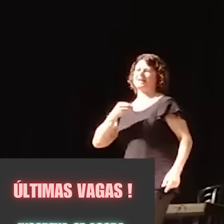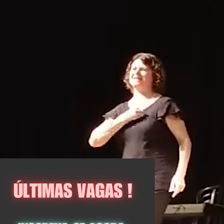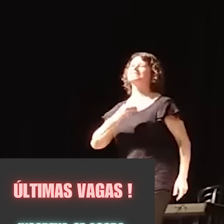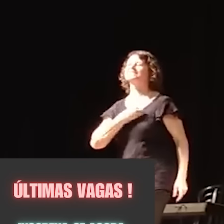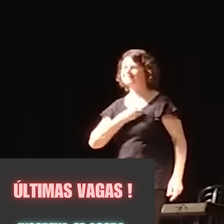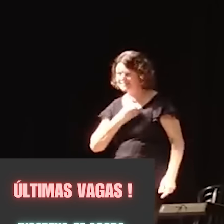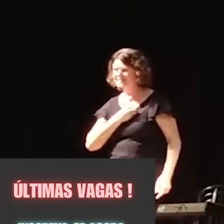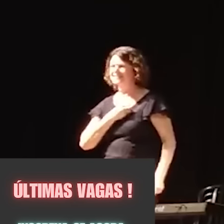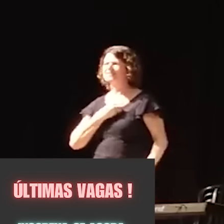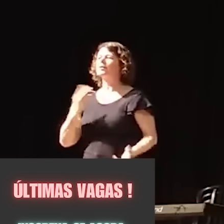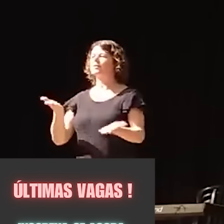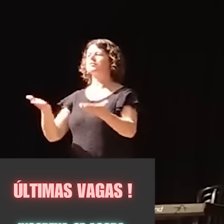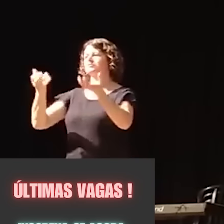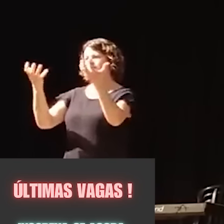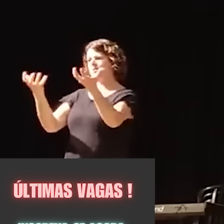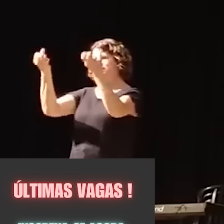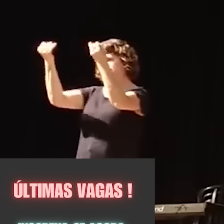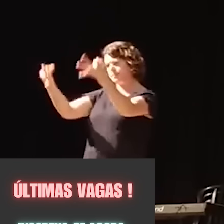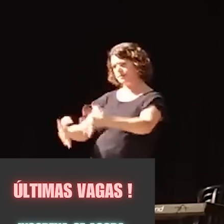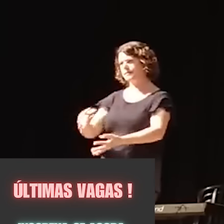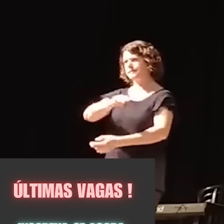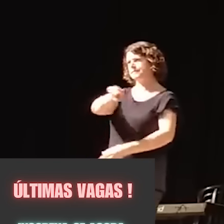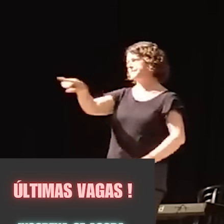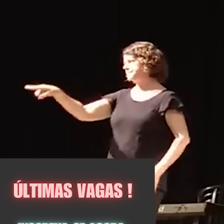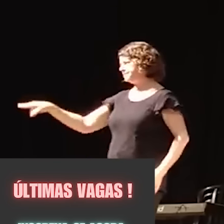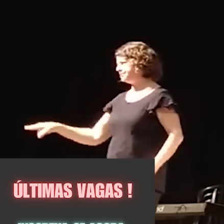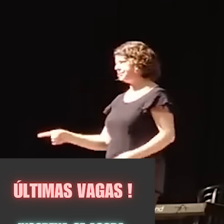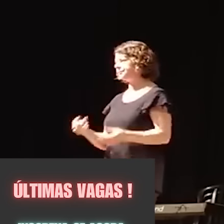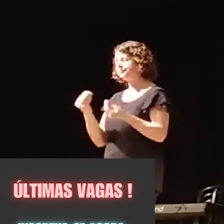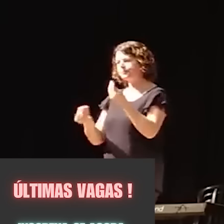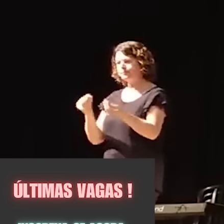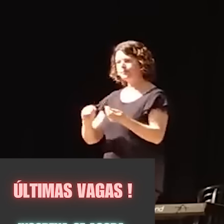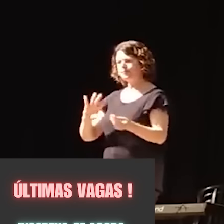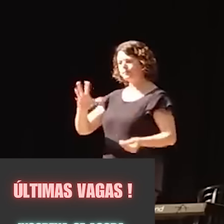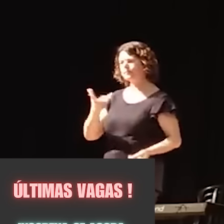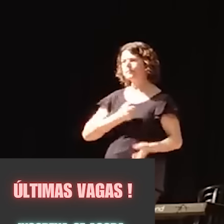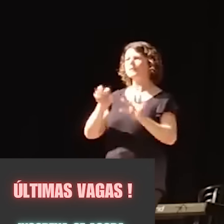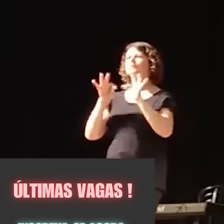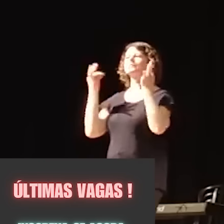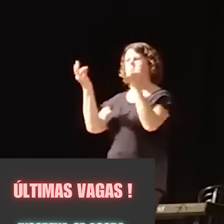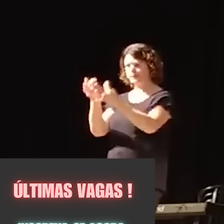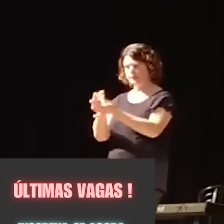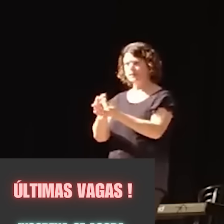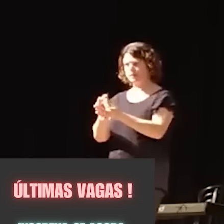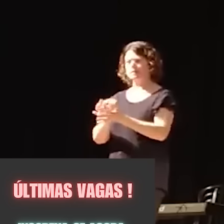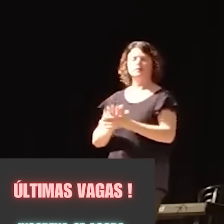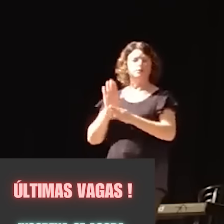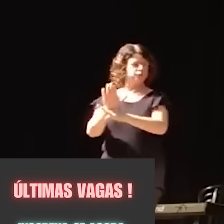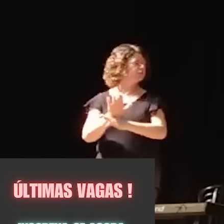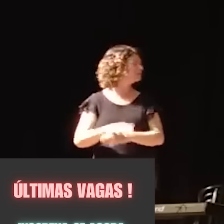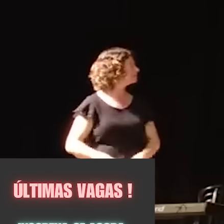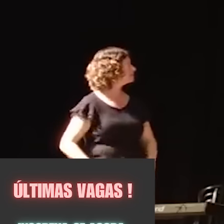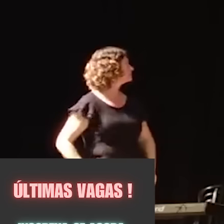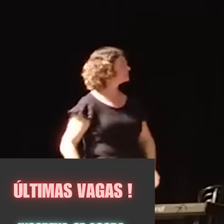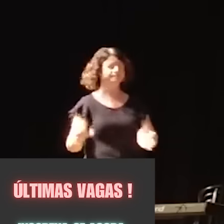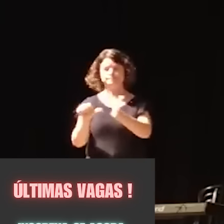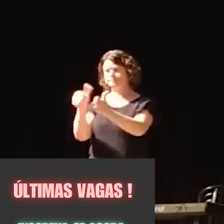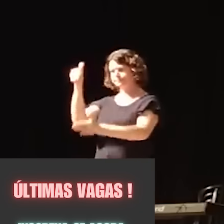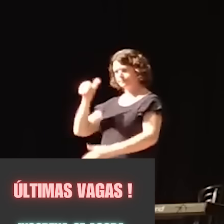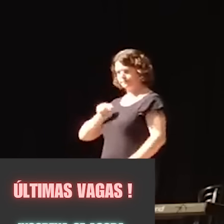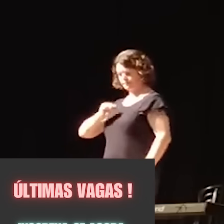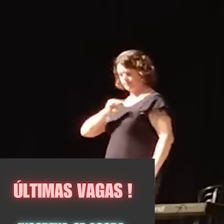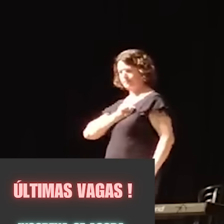falar sobre isso hoje resgatando a família do cativeiro primeira é o 30